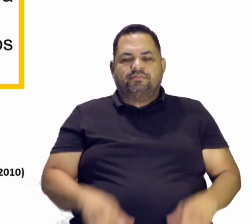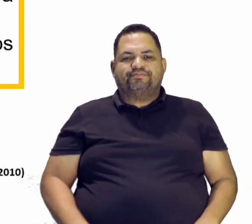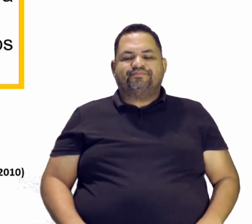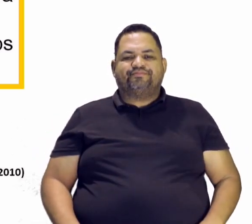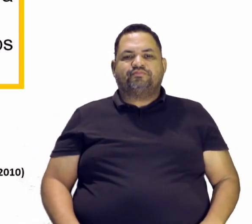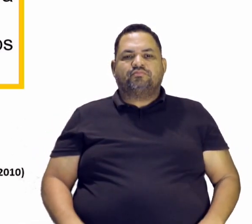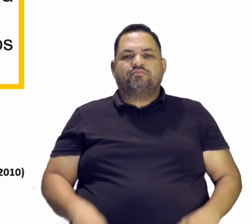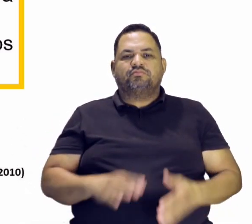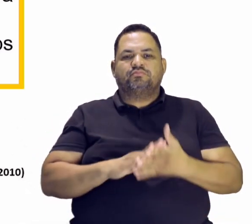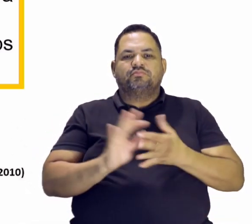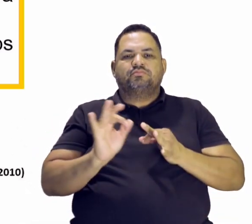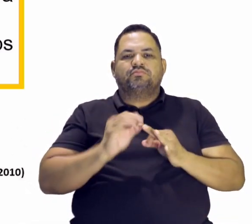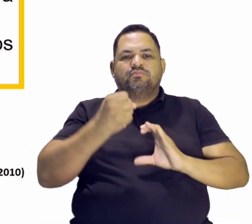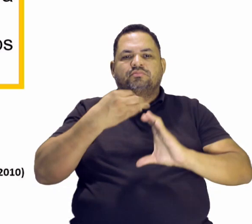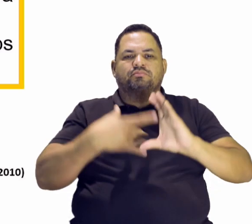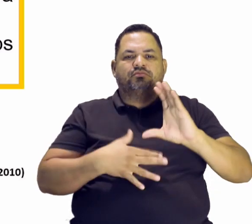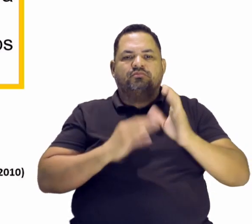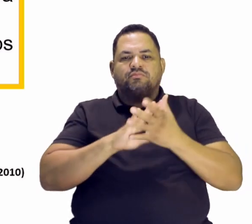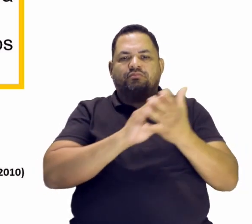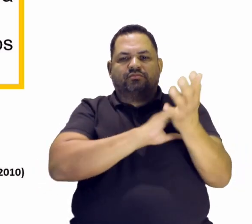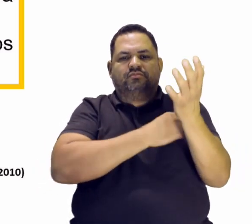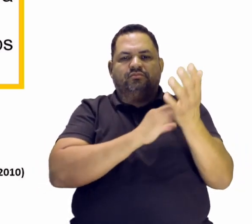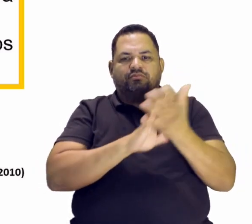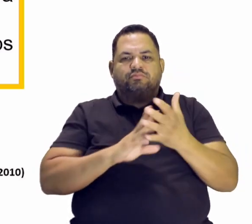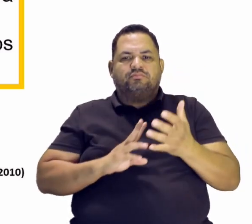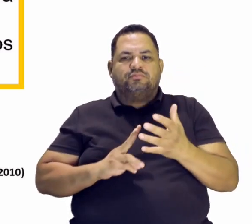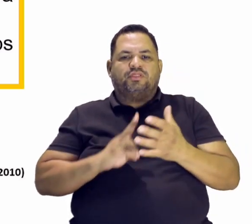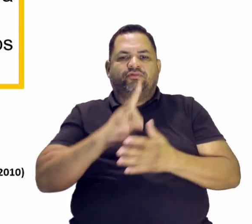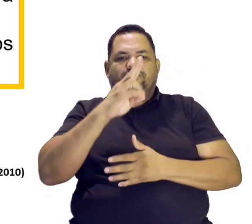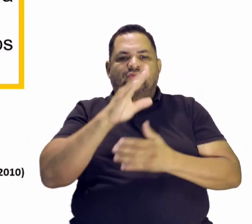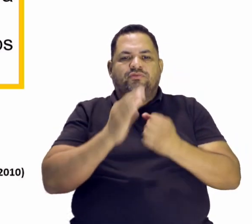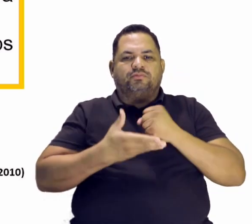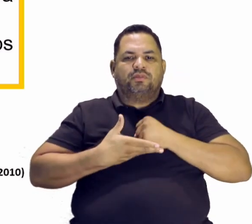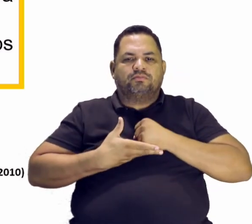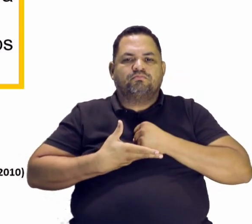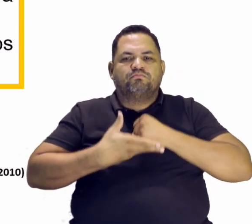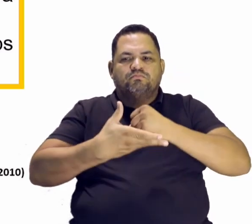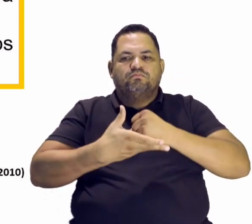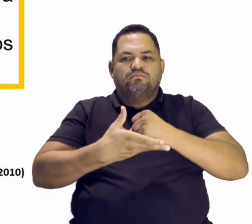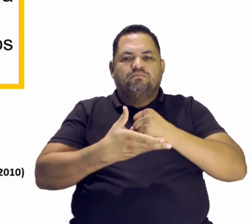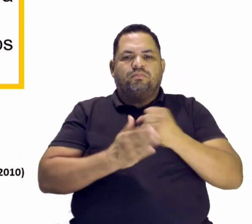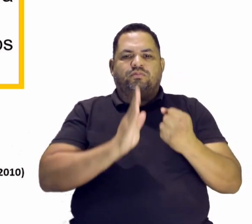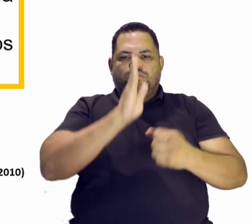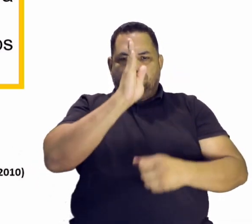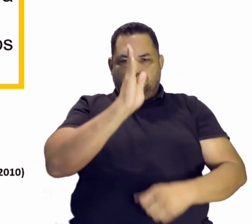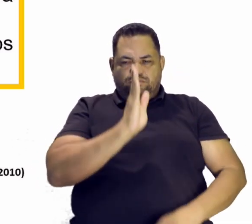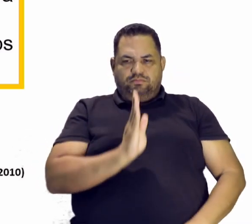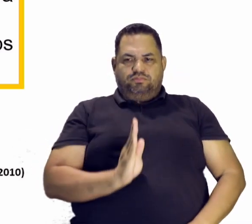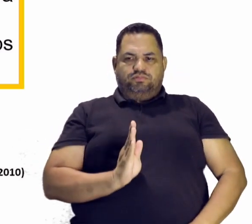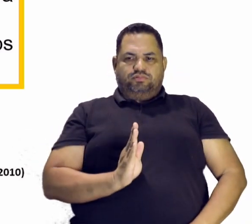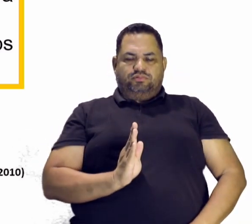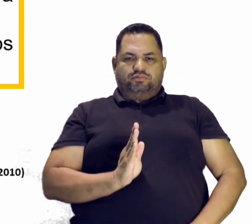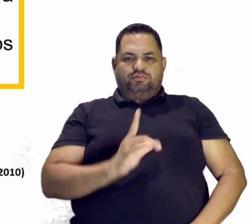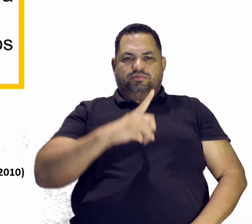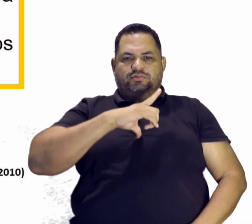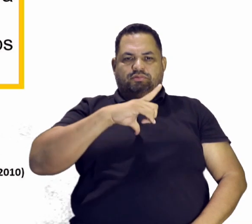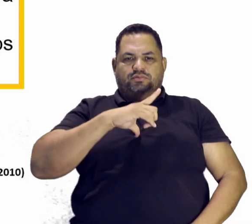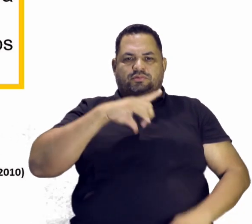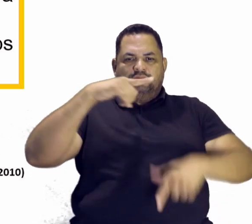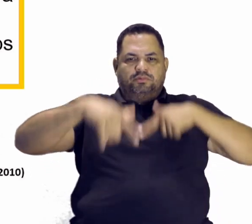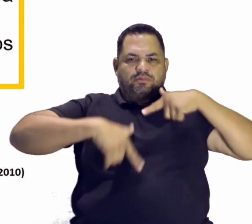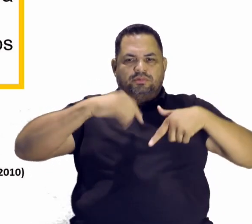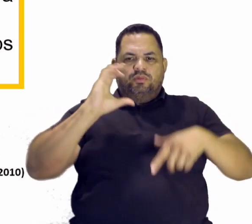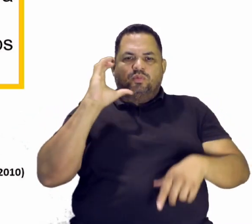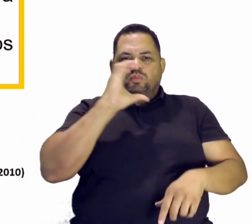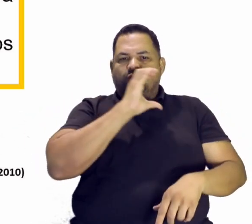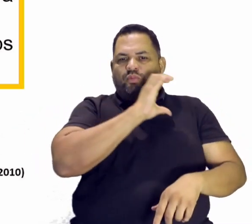de músculo a geração de força para sustentação postural, tá? E produção de calor durante aí os